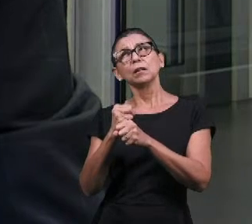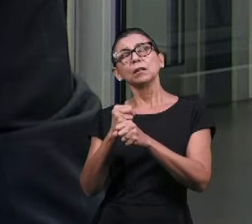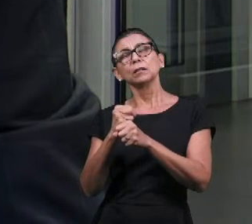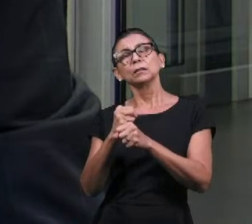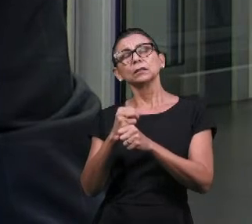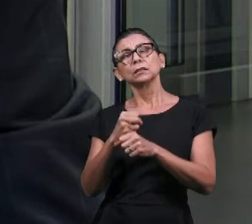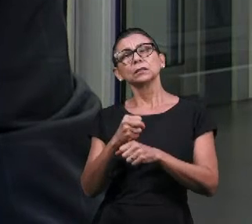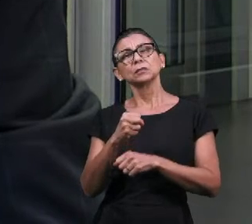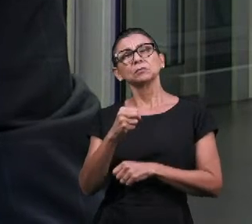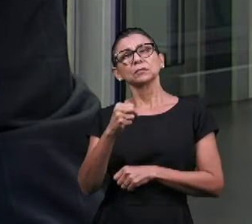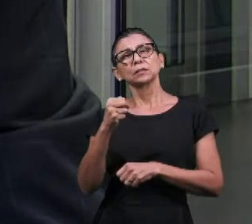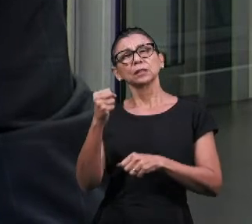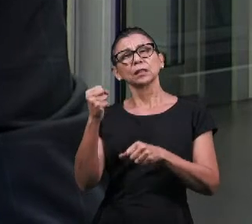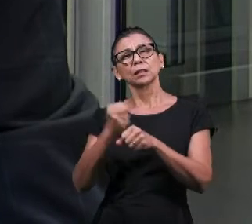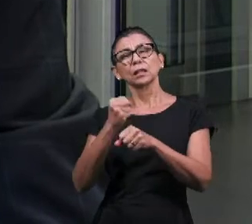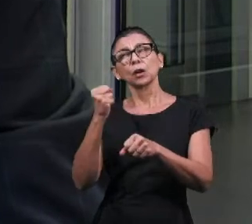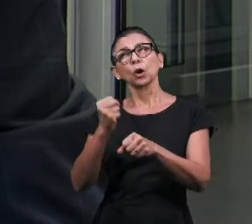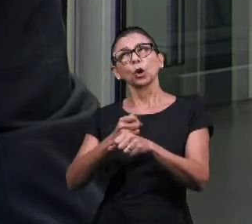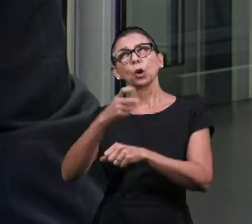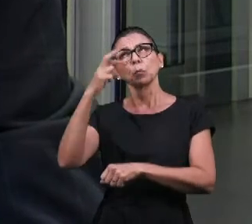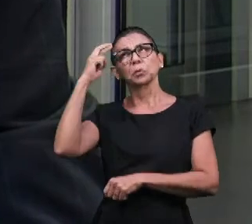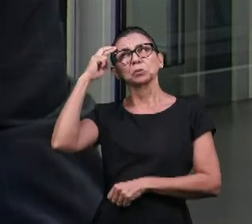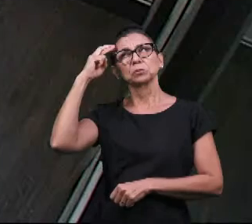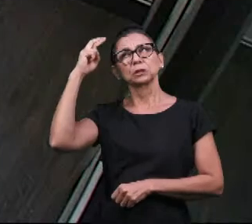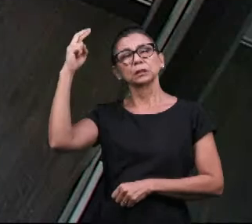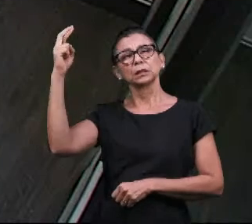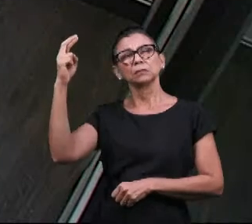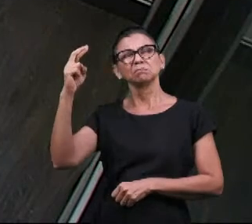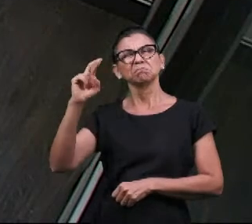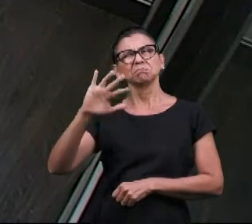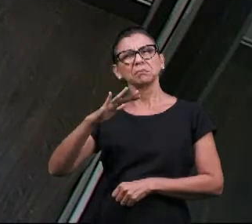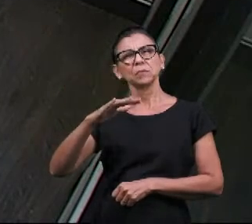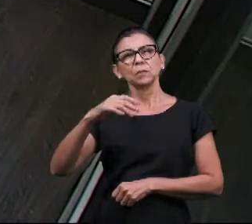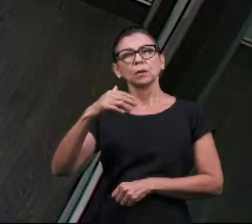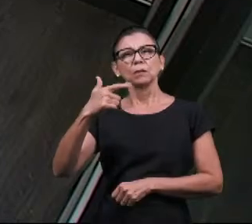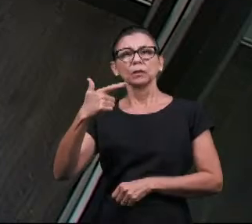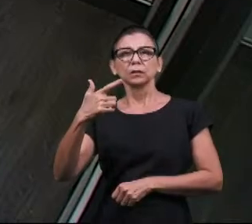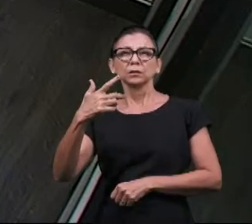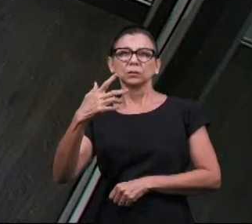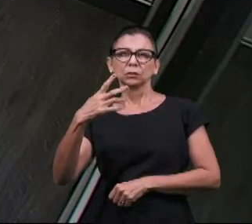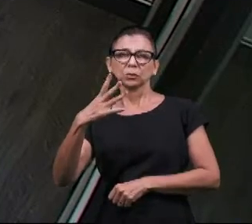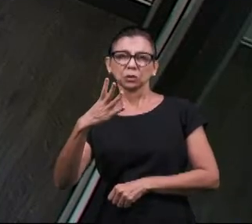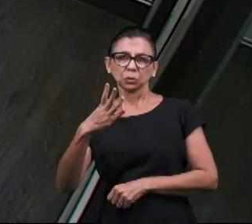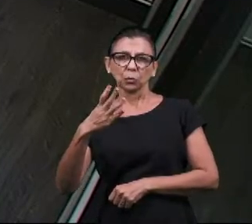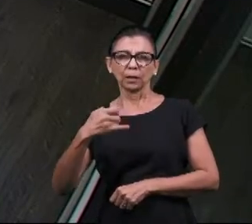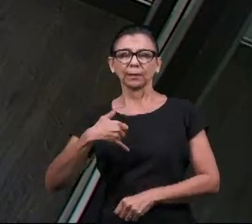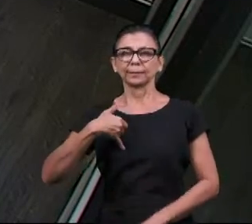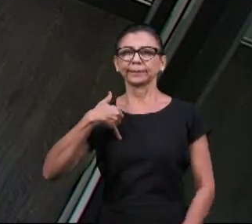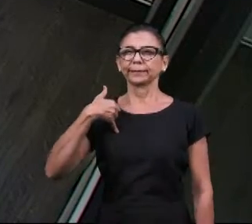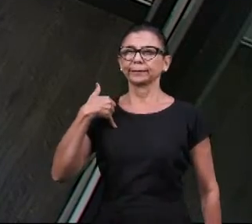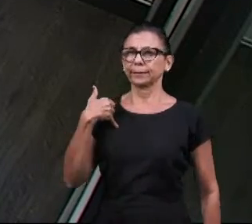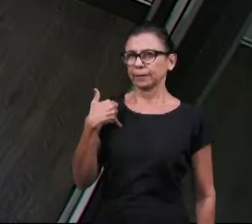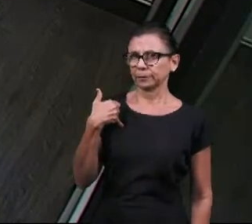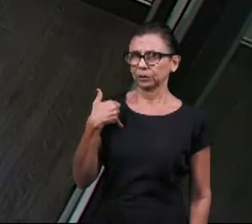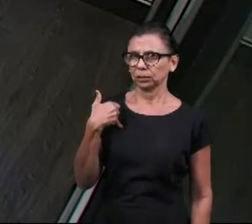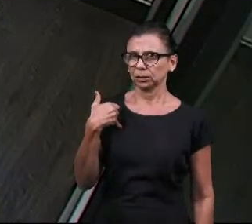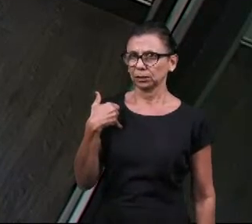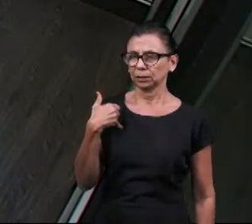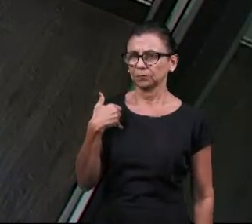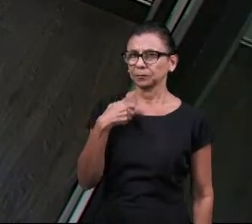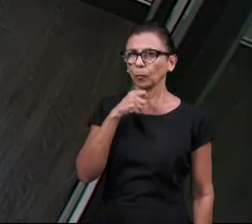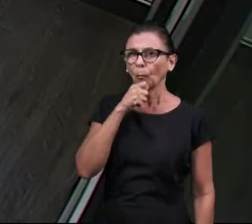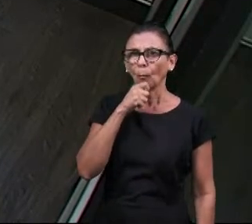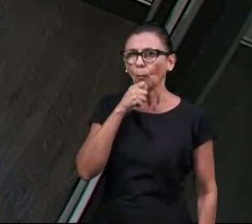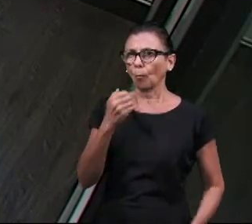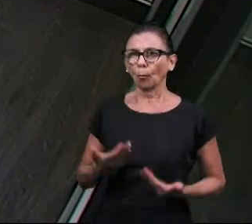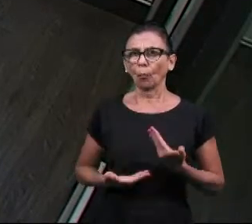uns 24 anos. Então ainda não serviu ao Senhor? Não serviu ao Senhor. Aos 24 anos. A sua mãe já